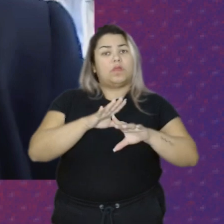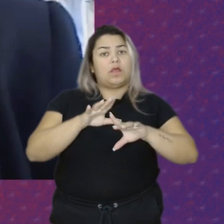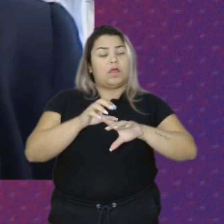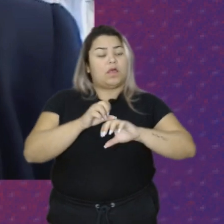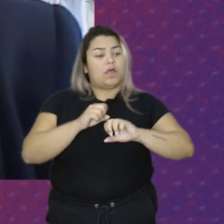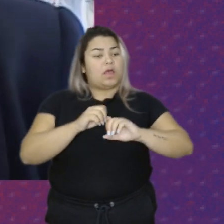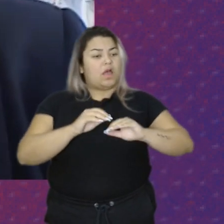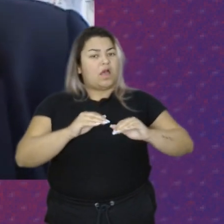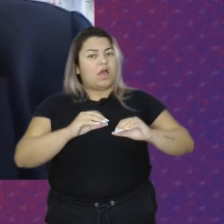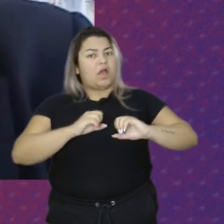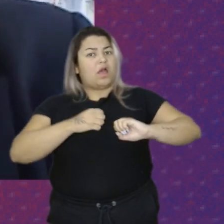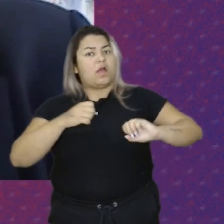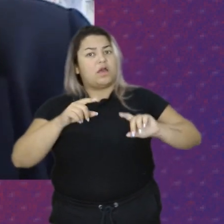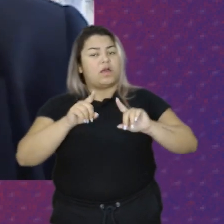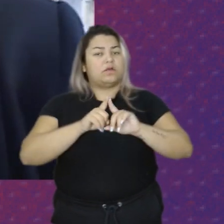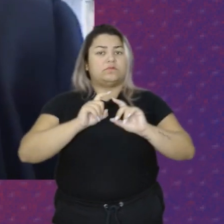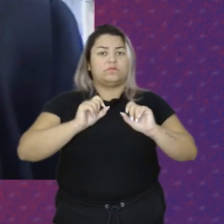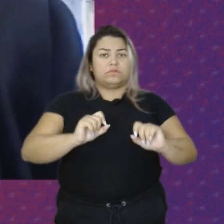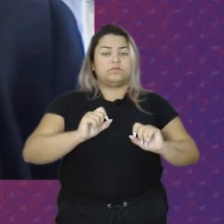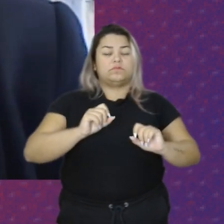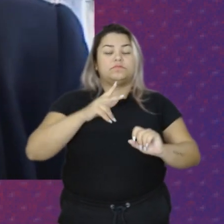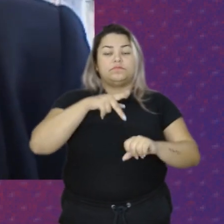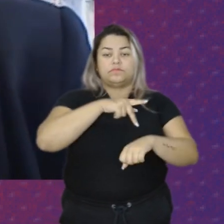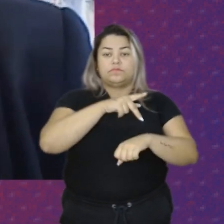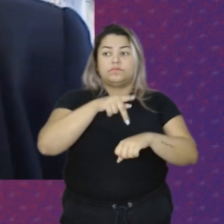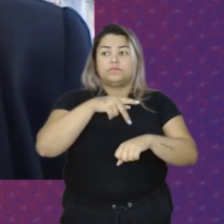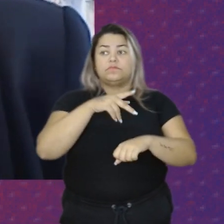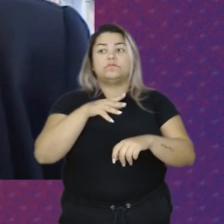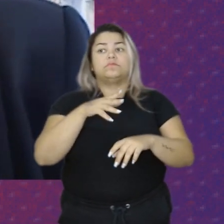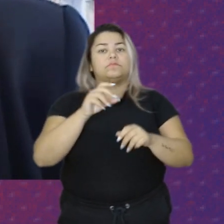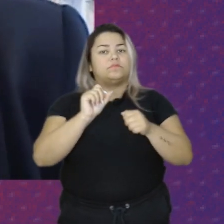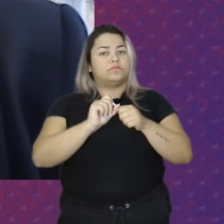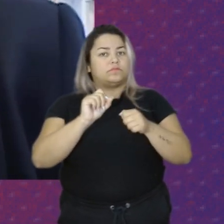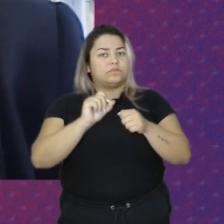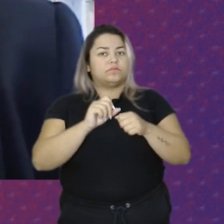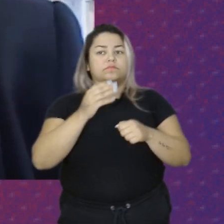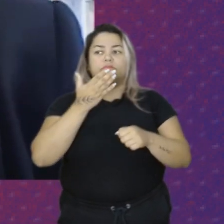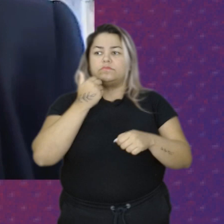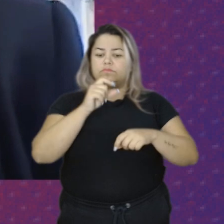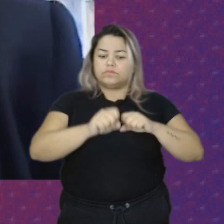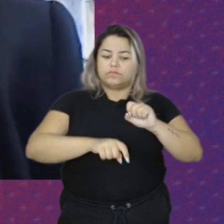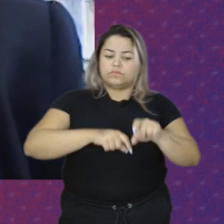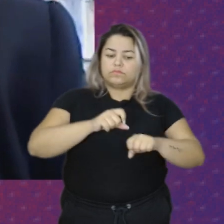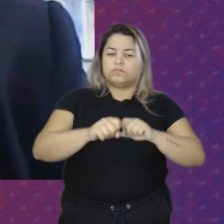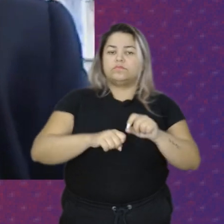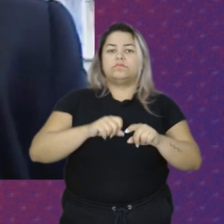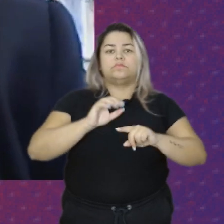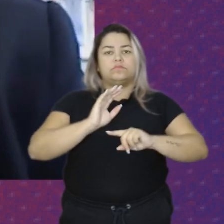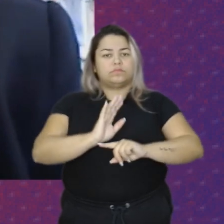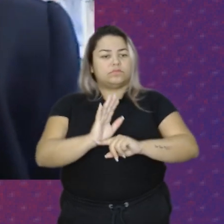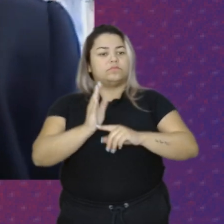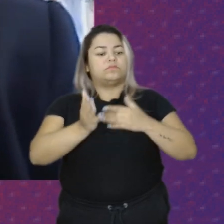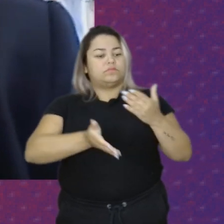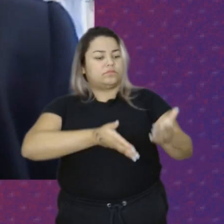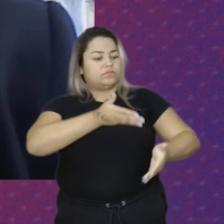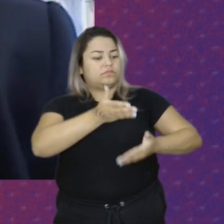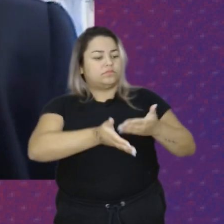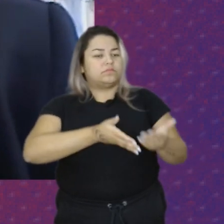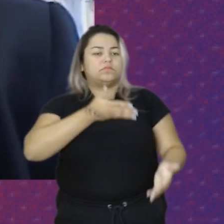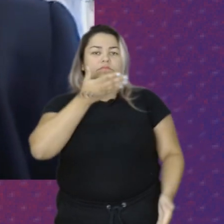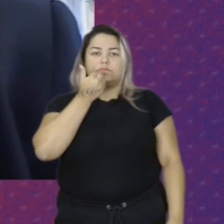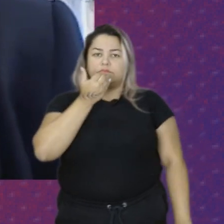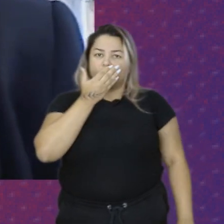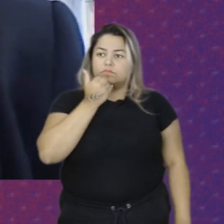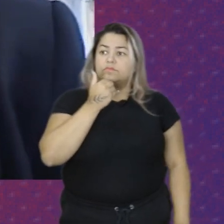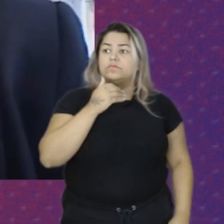da população que produz alimento, nós somos a maioria que estamos sustentando a alimentação na mesa brasileira,